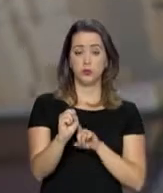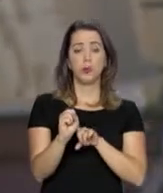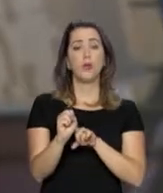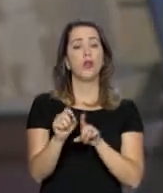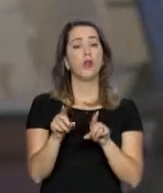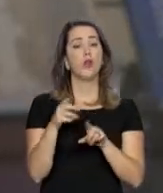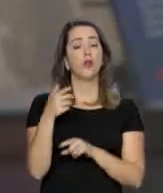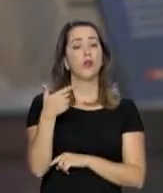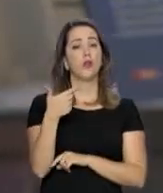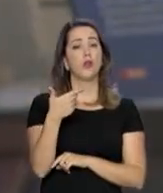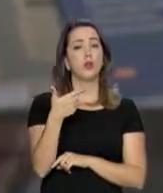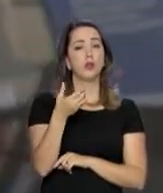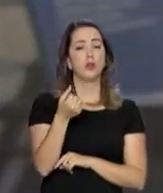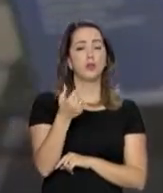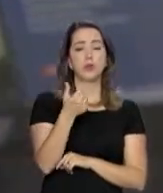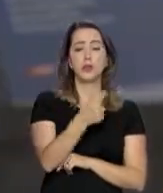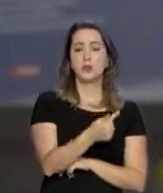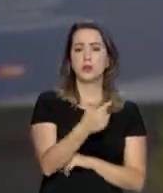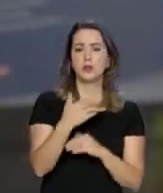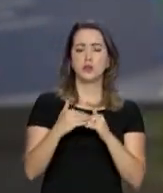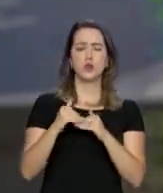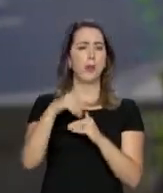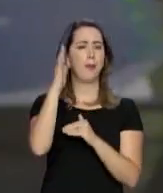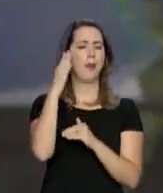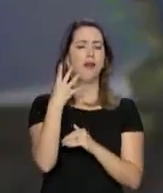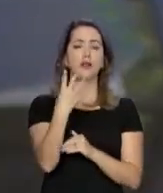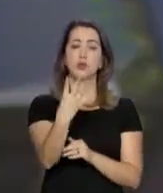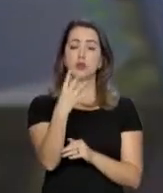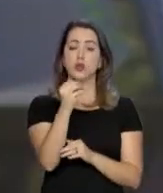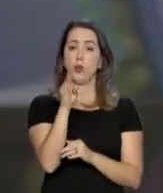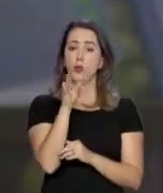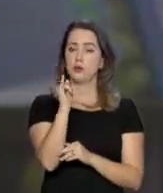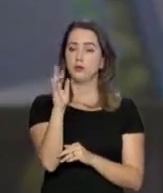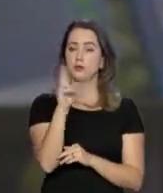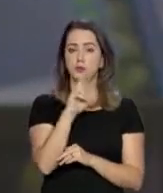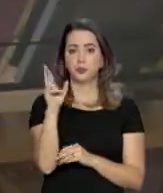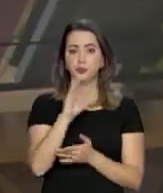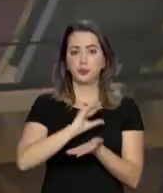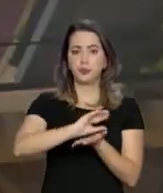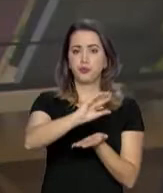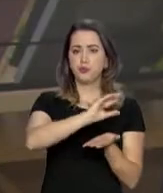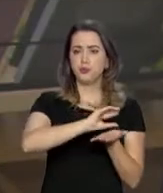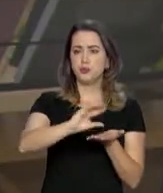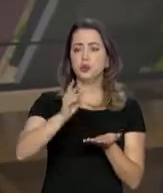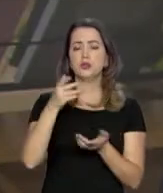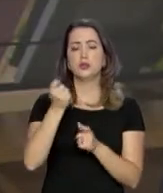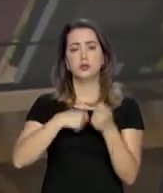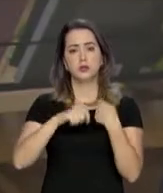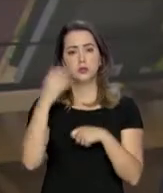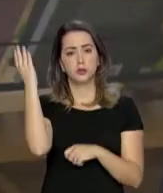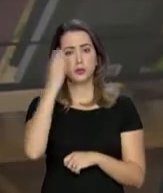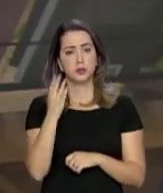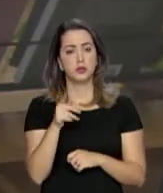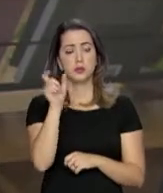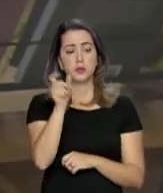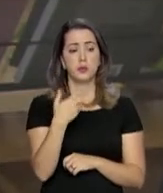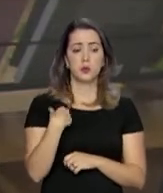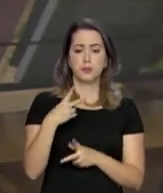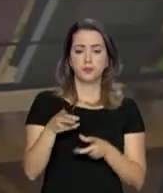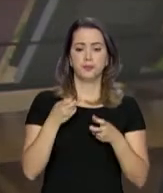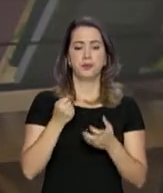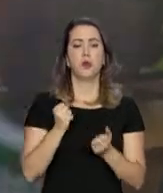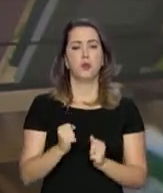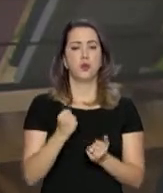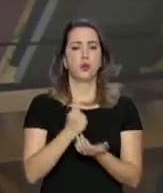em 2017 que superaram 40 bilhões de reais o que acabou levando o consumidor de